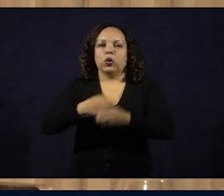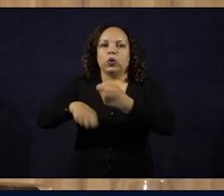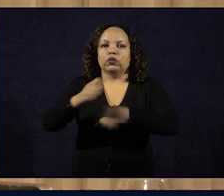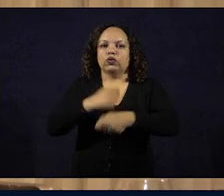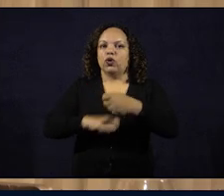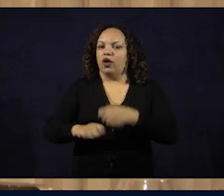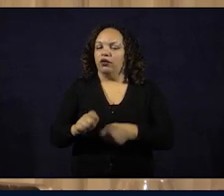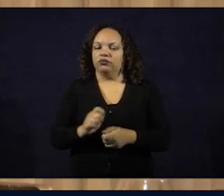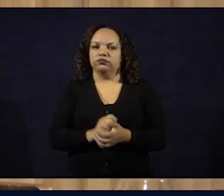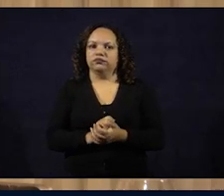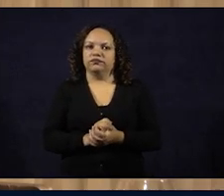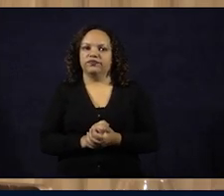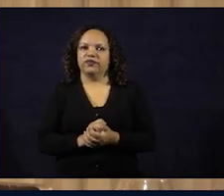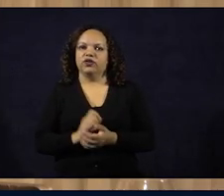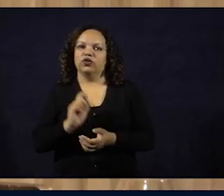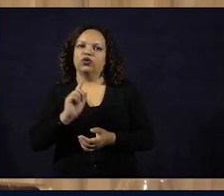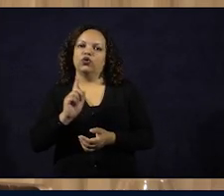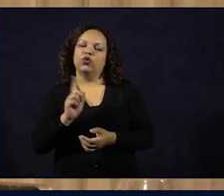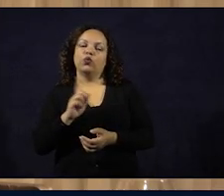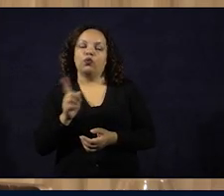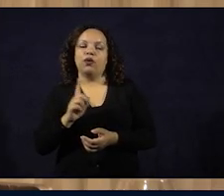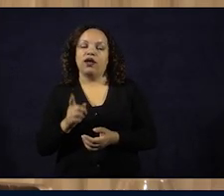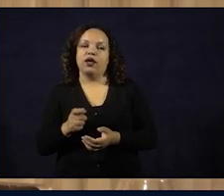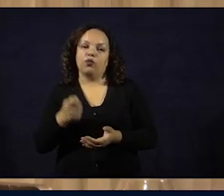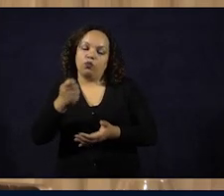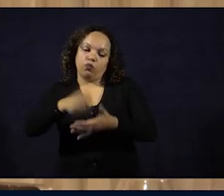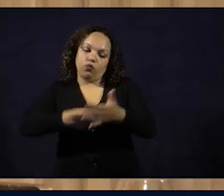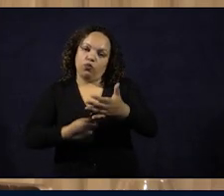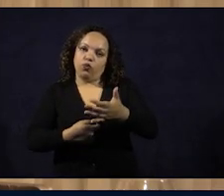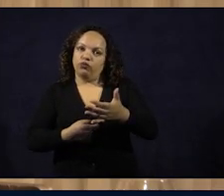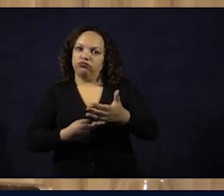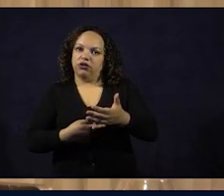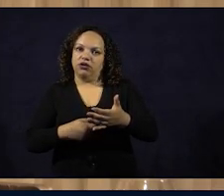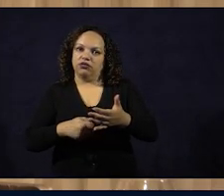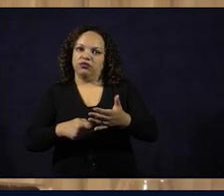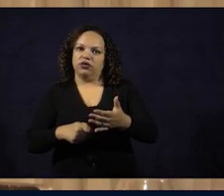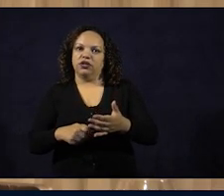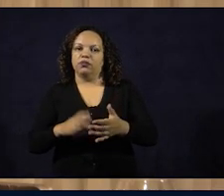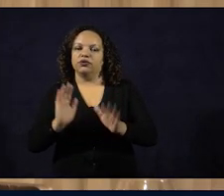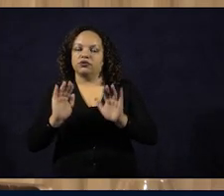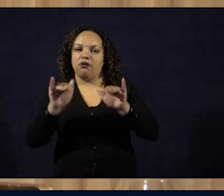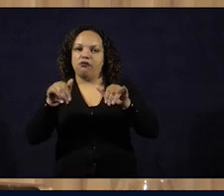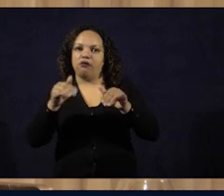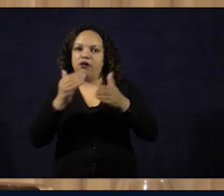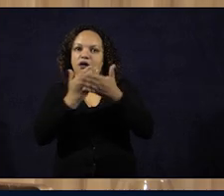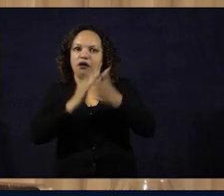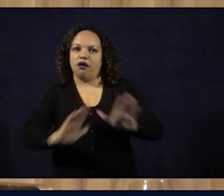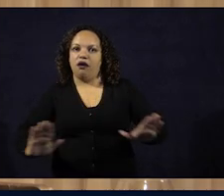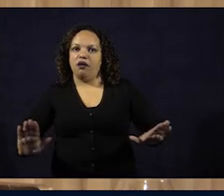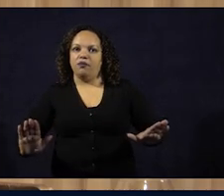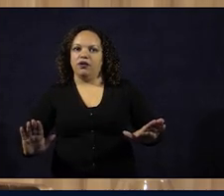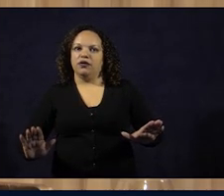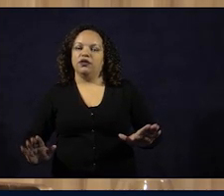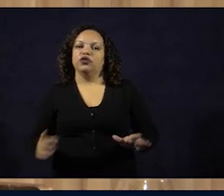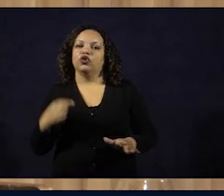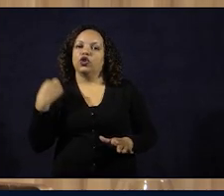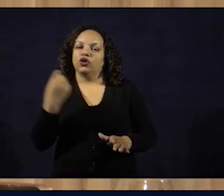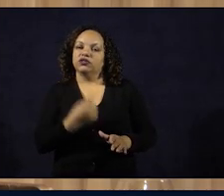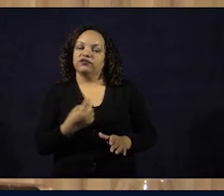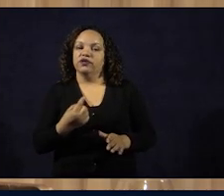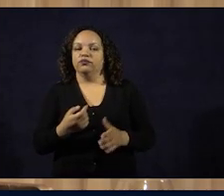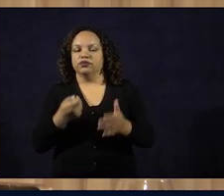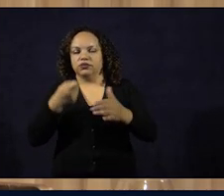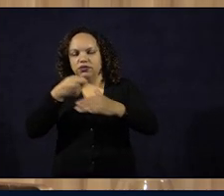é uma concessão que vence em determinado prazo, com as obrigações que foram acordadas para fazer os investimentos. Nós vamos investir nos